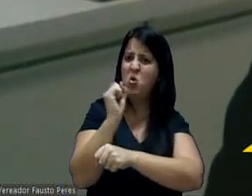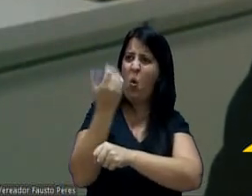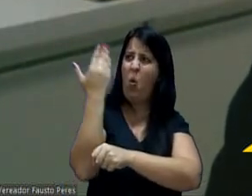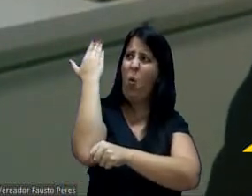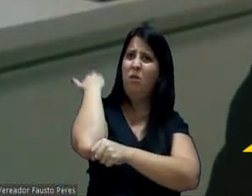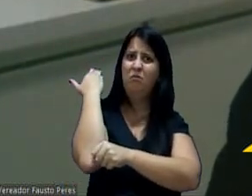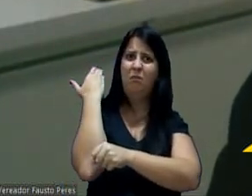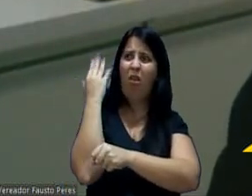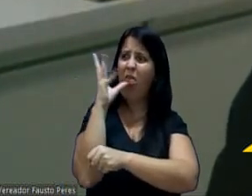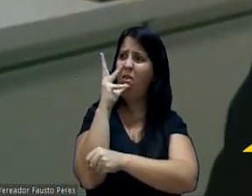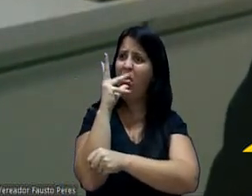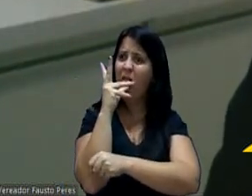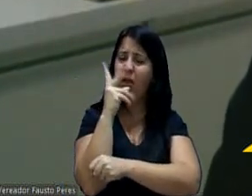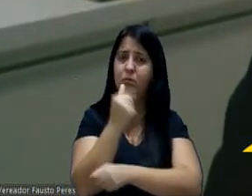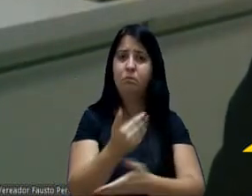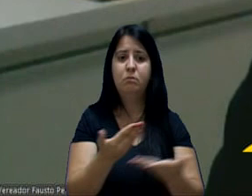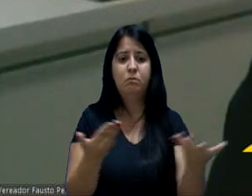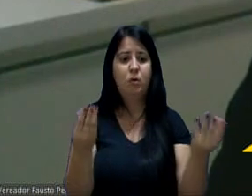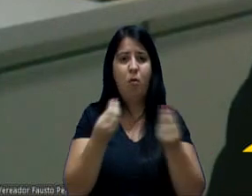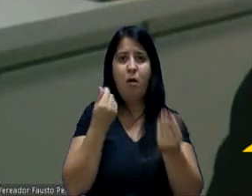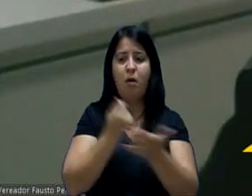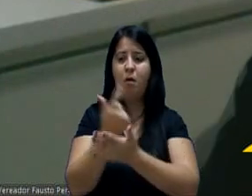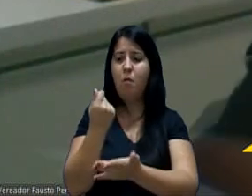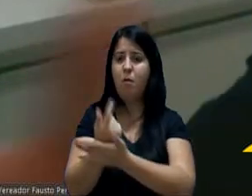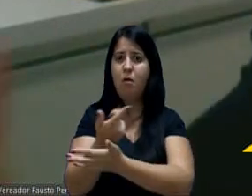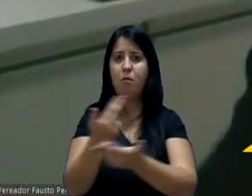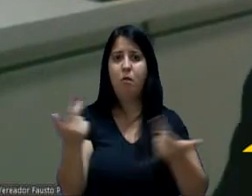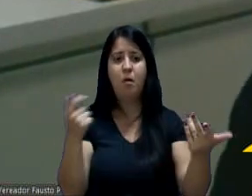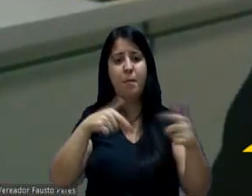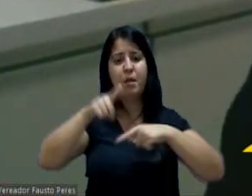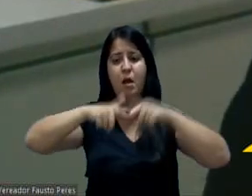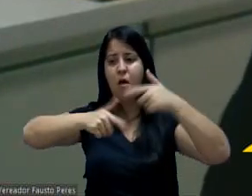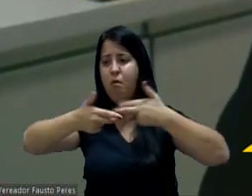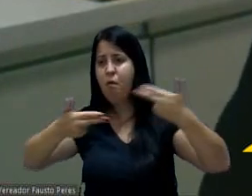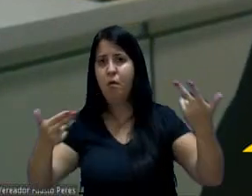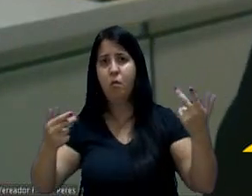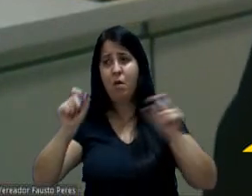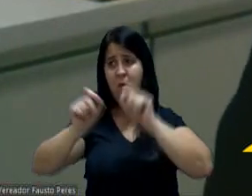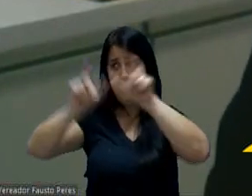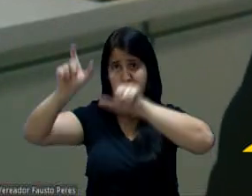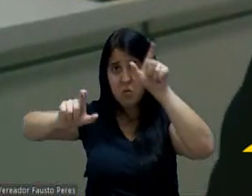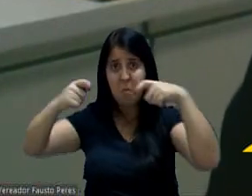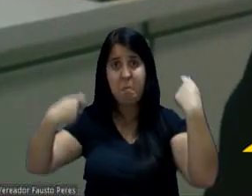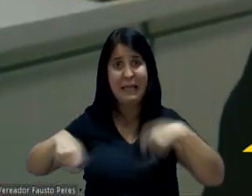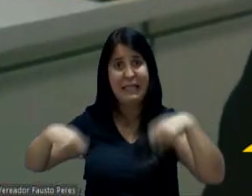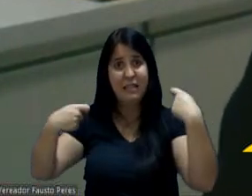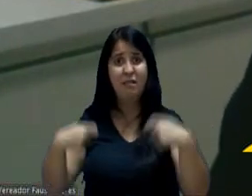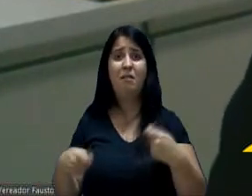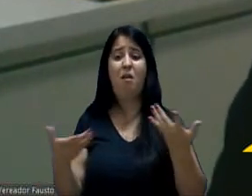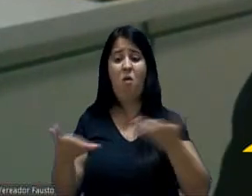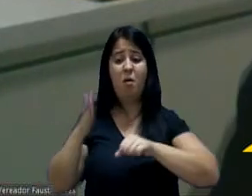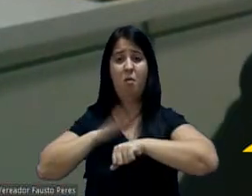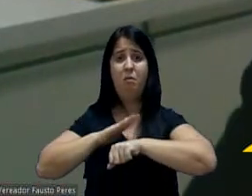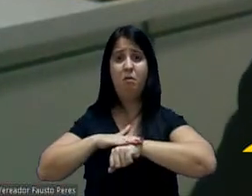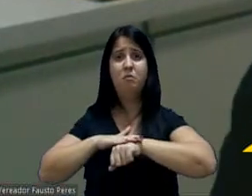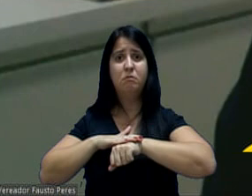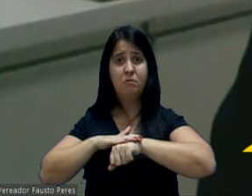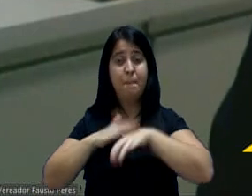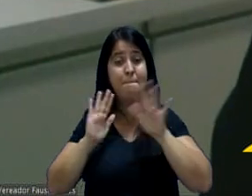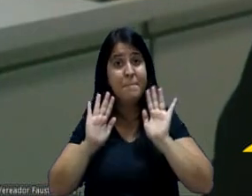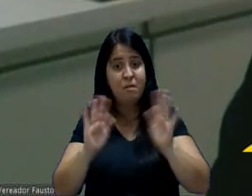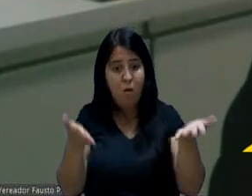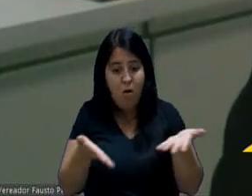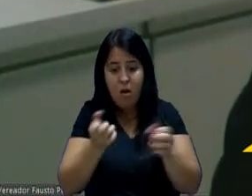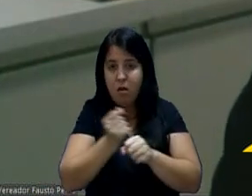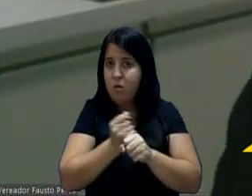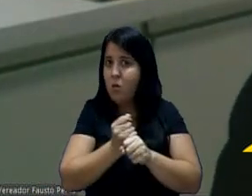na Secretaria de Saúde de compra de medicamento e repassar aí o que a população precisa nesse momento, mas esse ano não